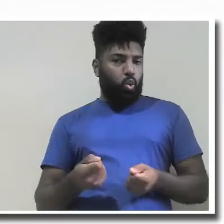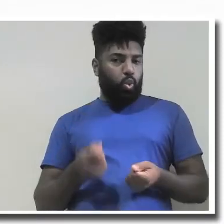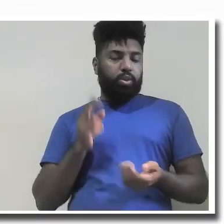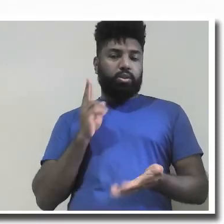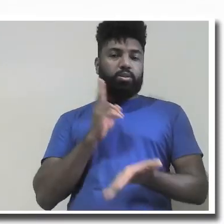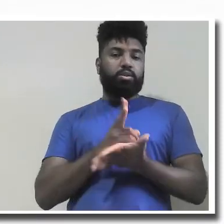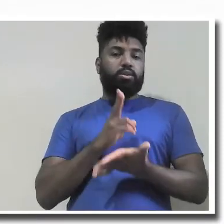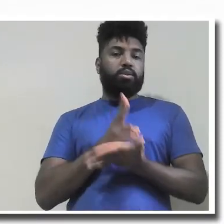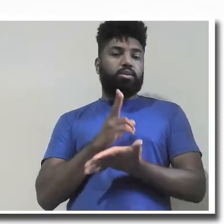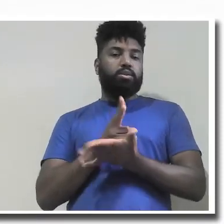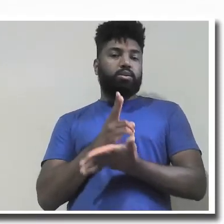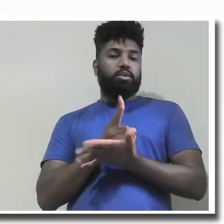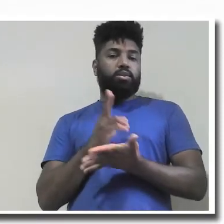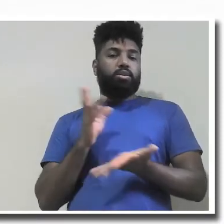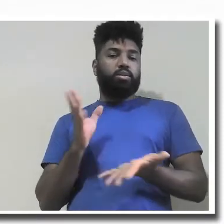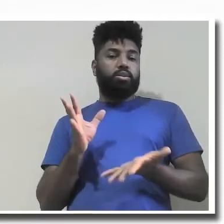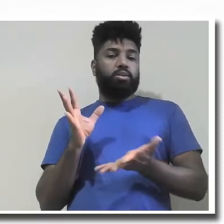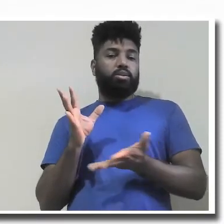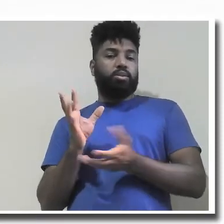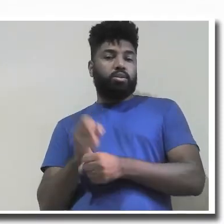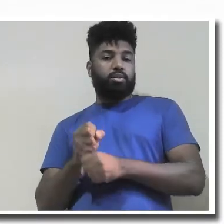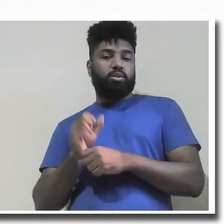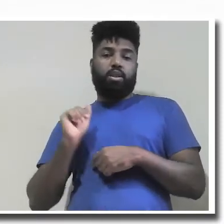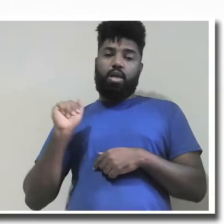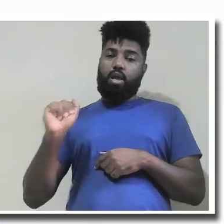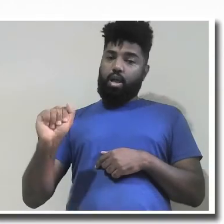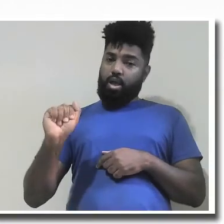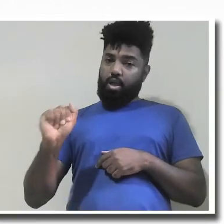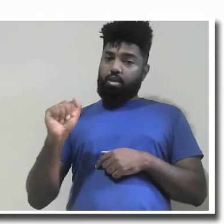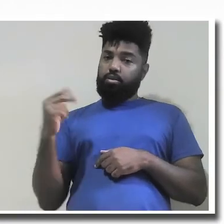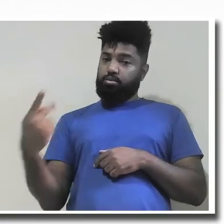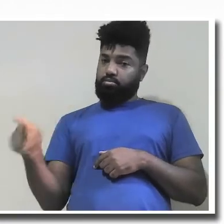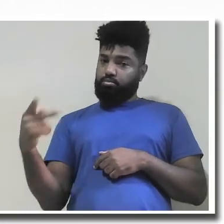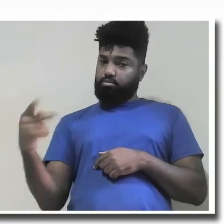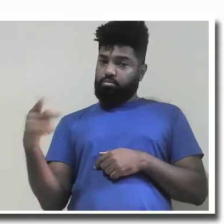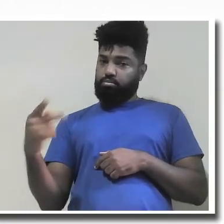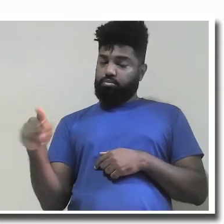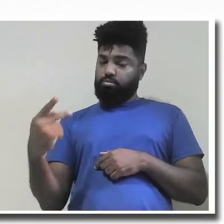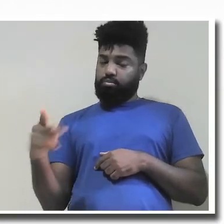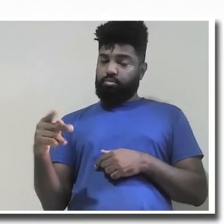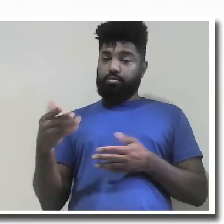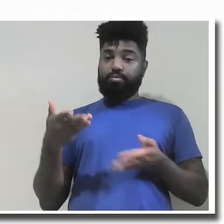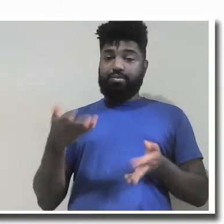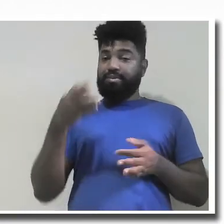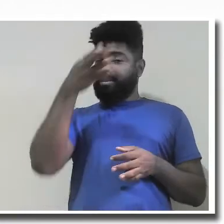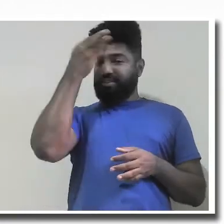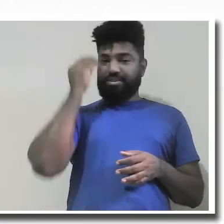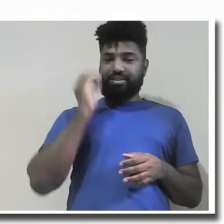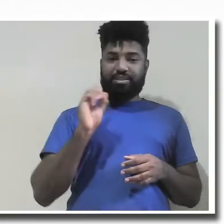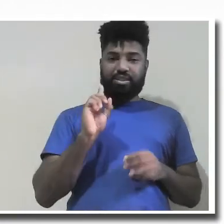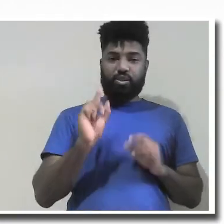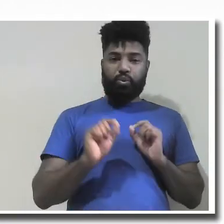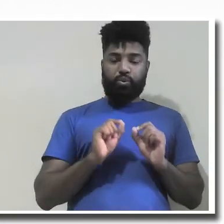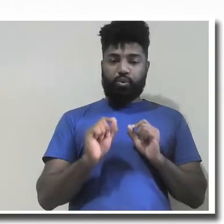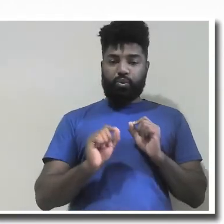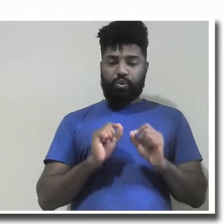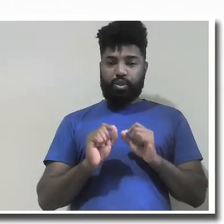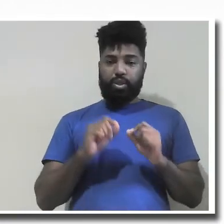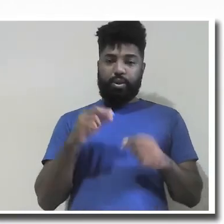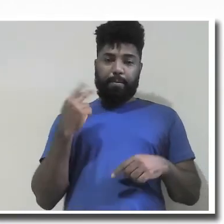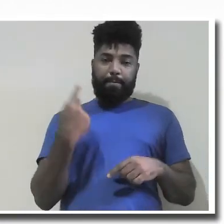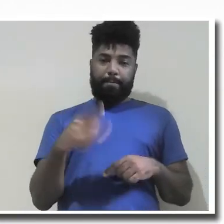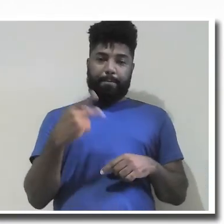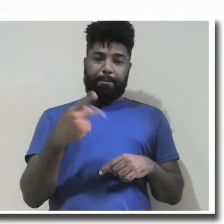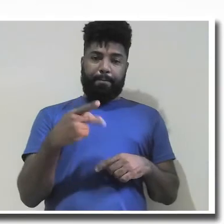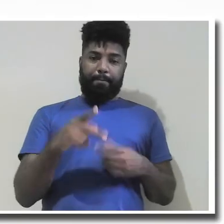sempre será o próprio A. Também não nos esqueçamos dessa